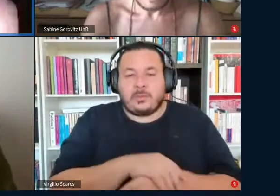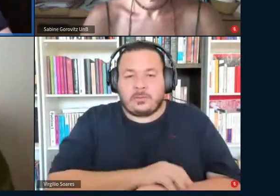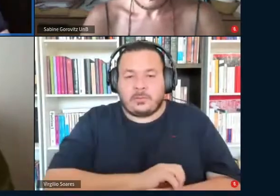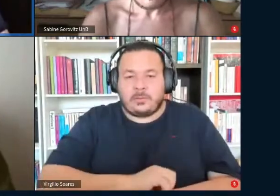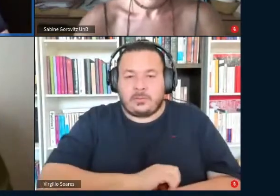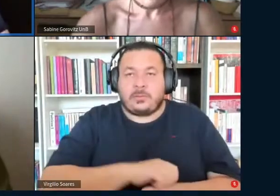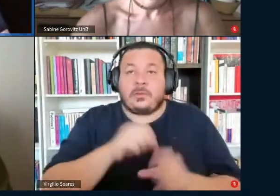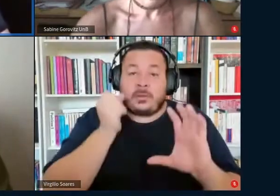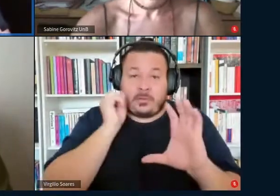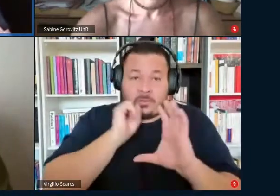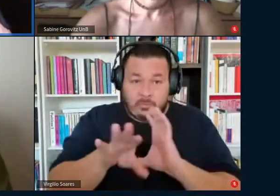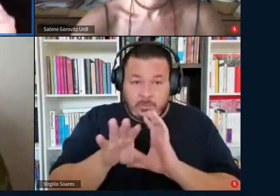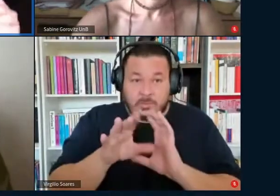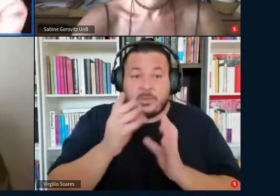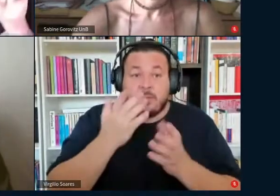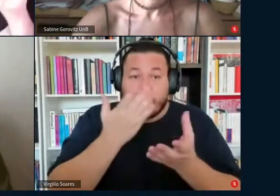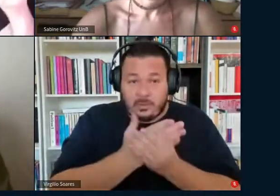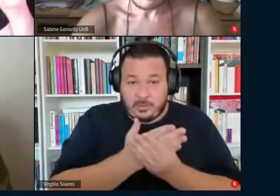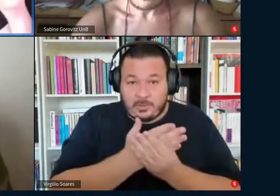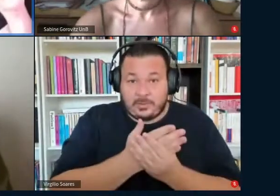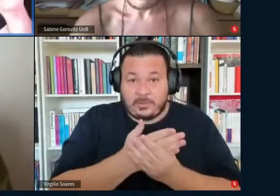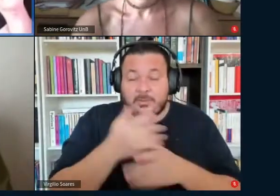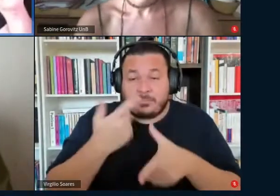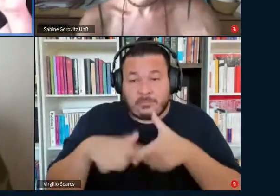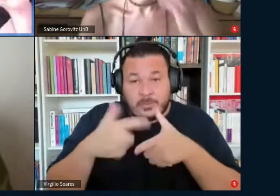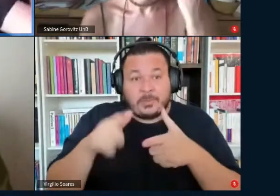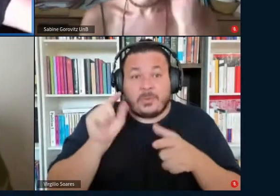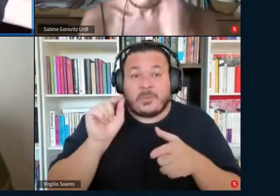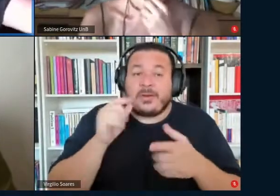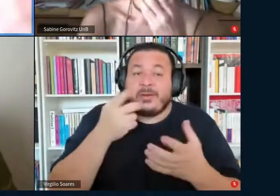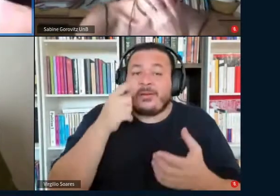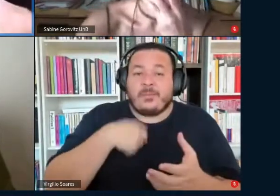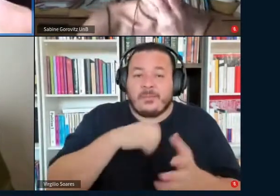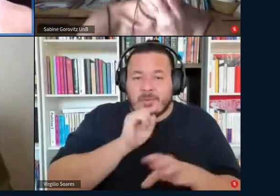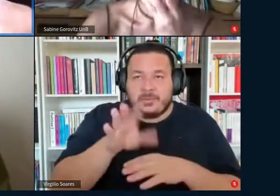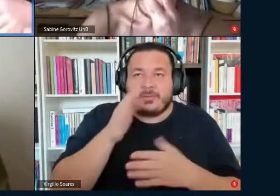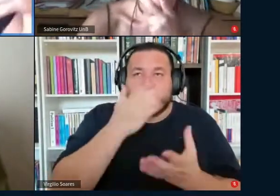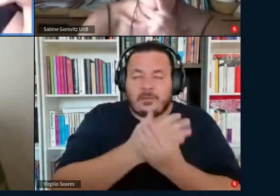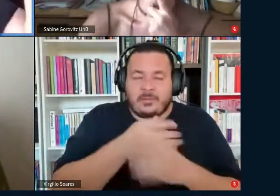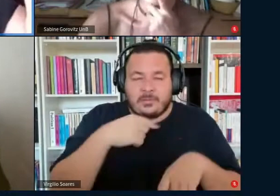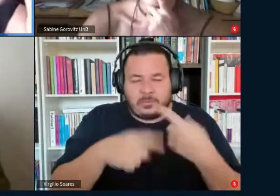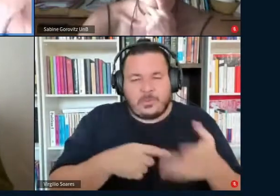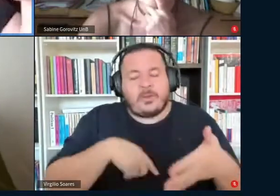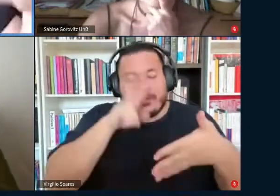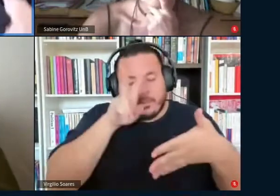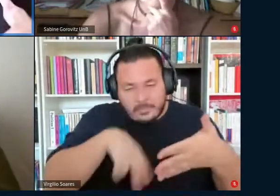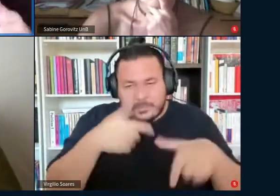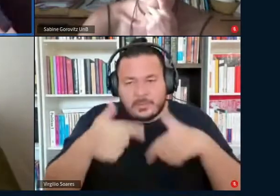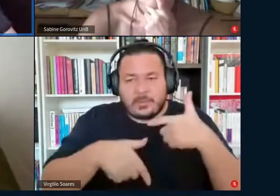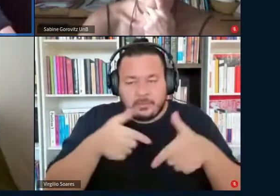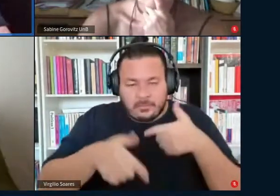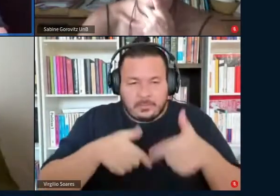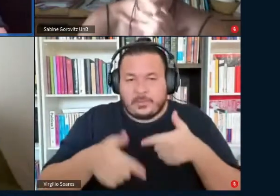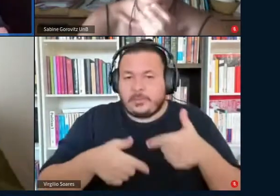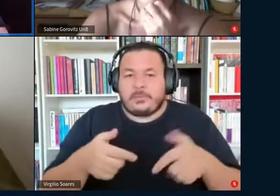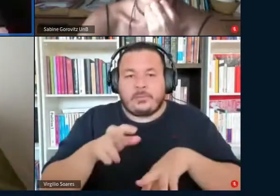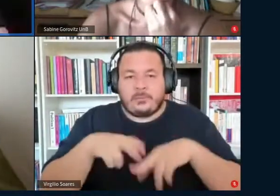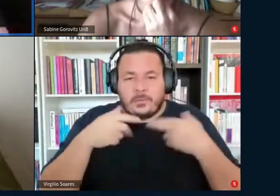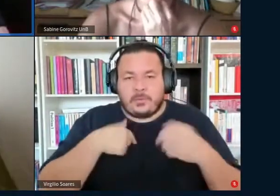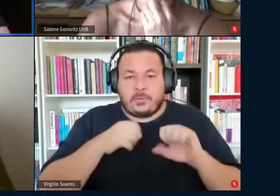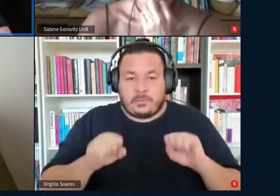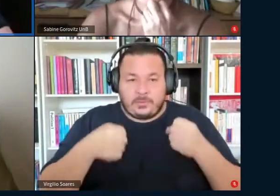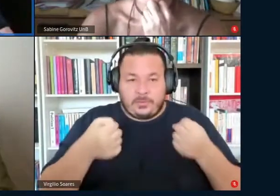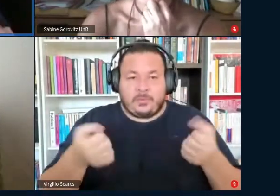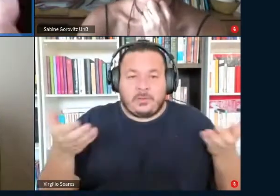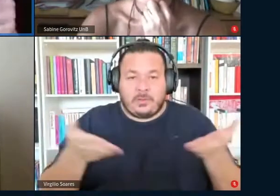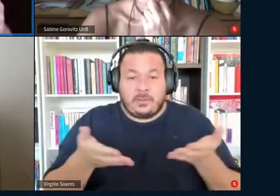eu mandei o arquivo e depois eu fui relendo o meu trabalho todo, até por conta da defesa